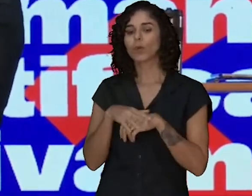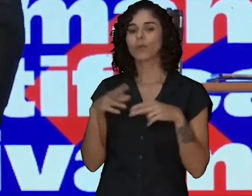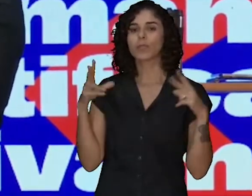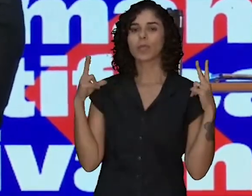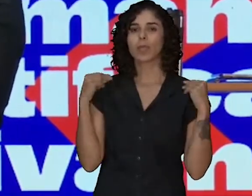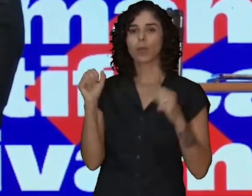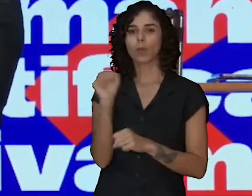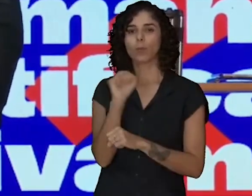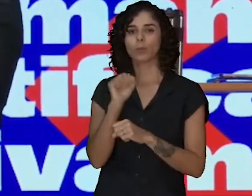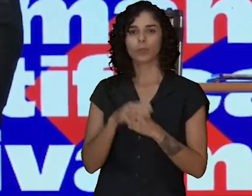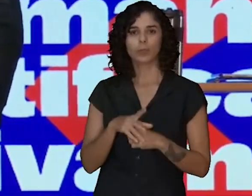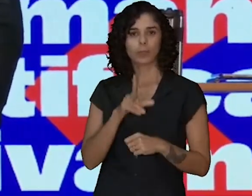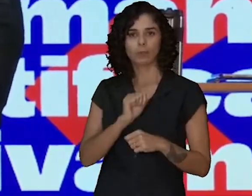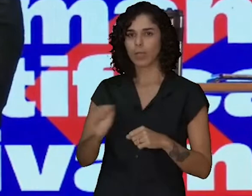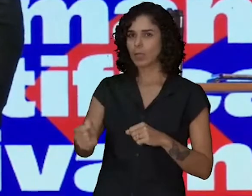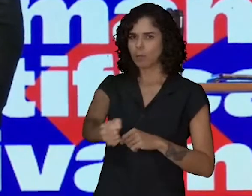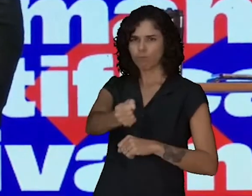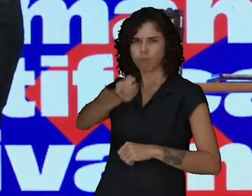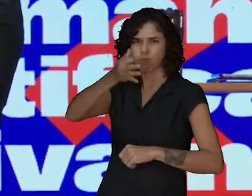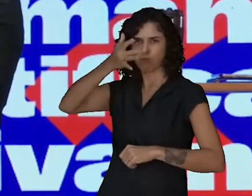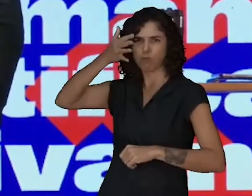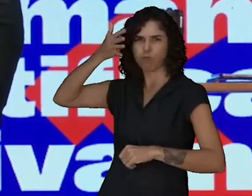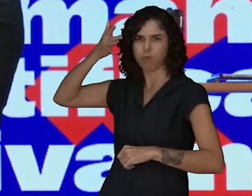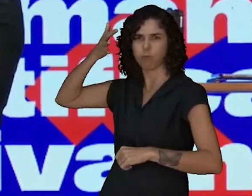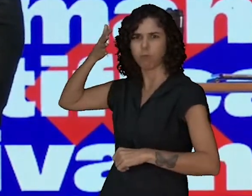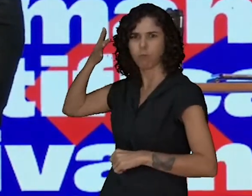maior velocidade que você puder.